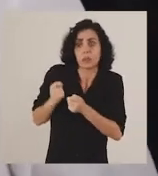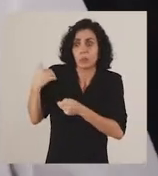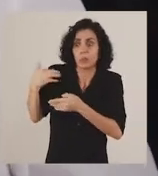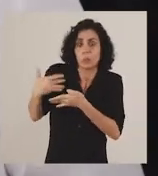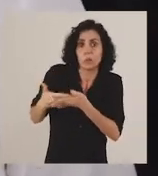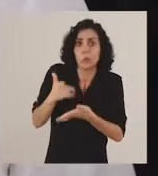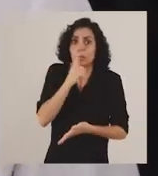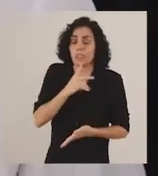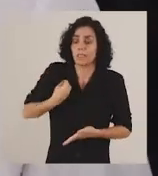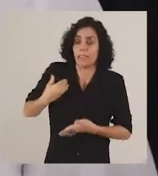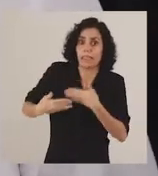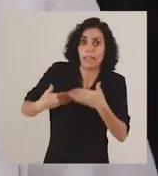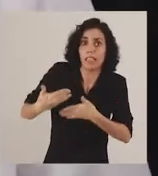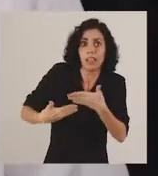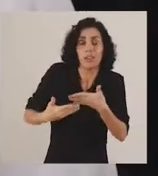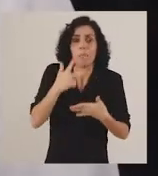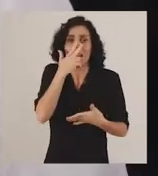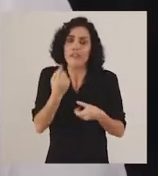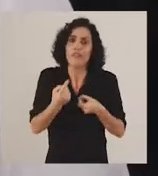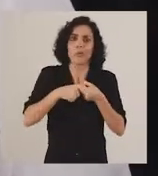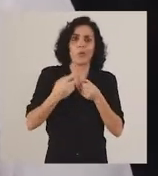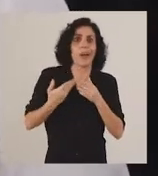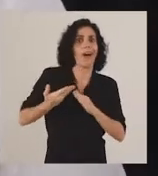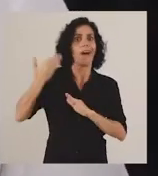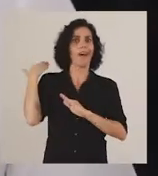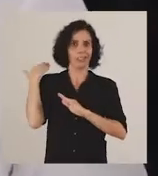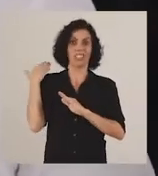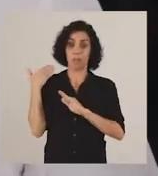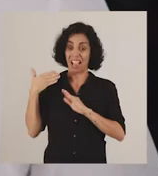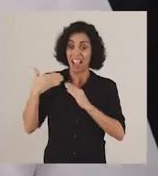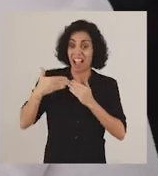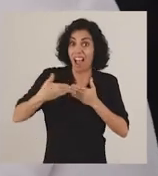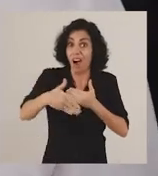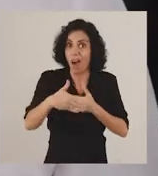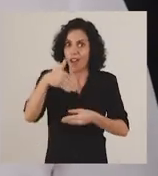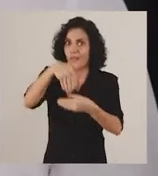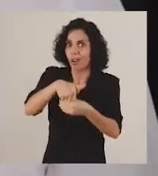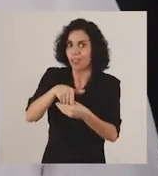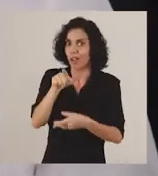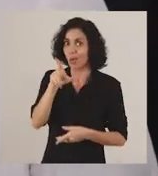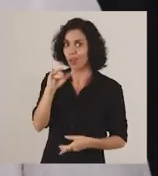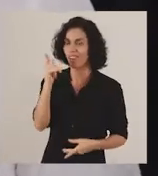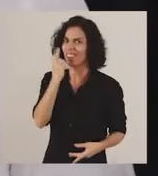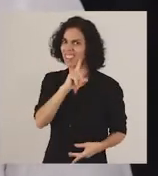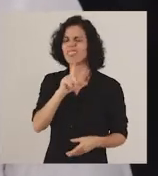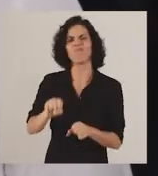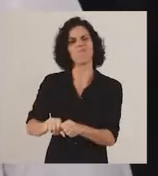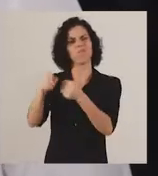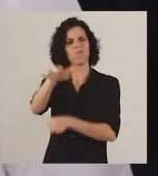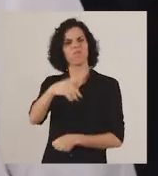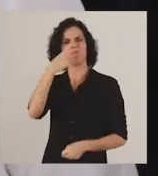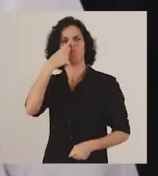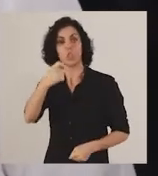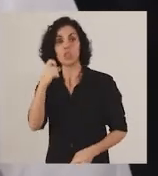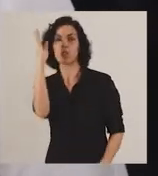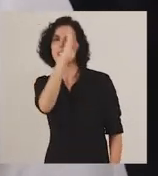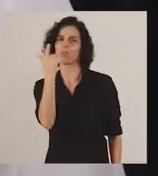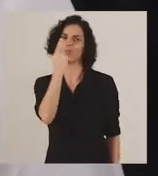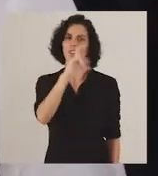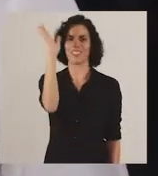economias de vida inteira para sobreviver. Voltou como era antes do Lula. Só que nessas eleições, nós vamos